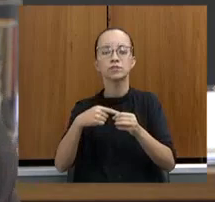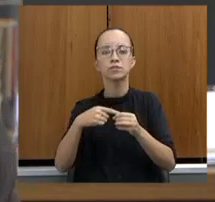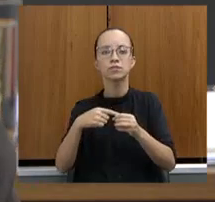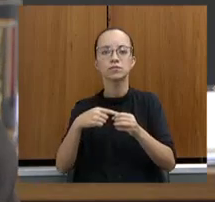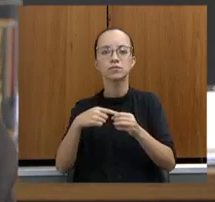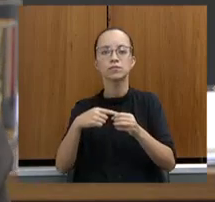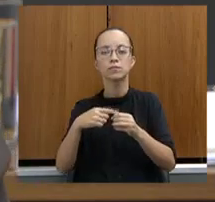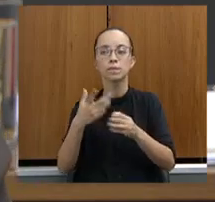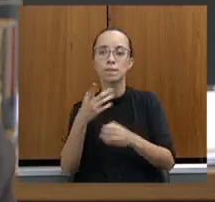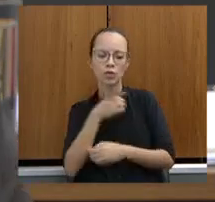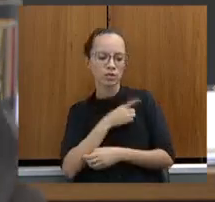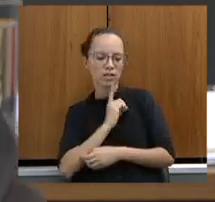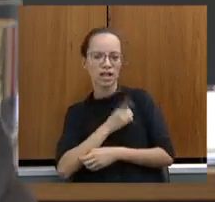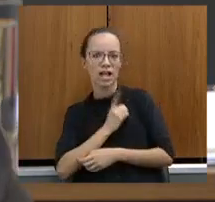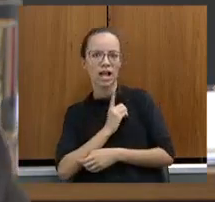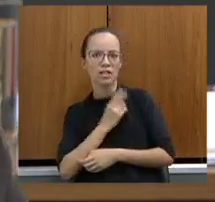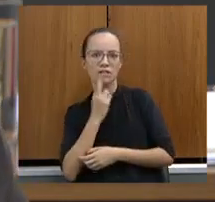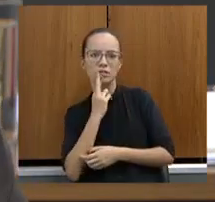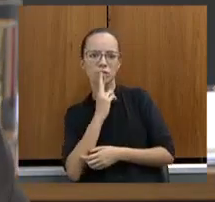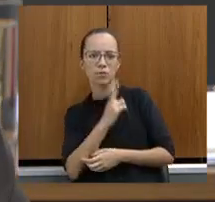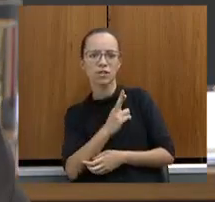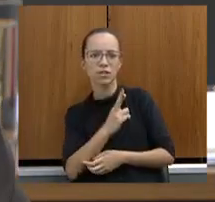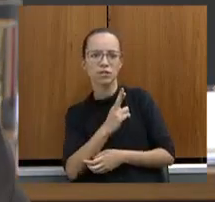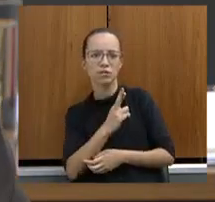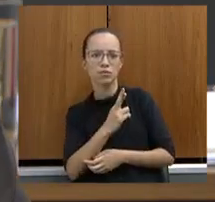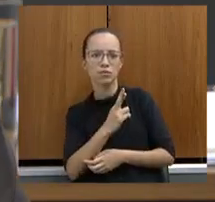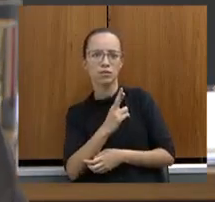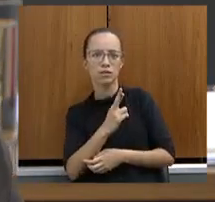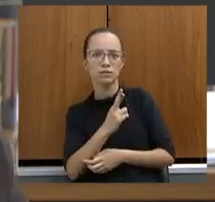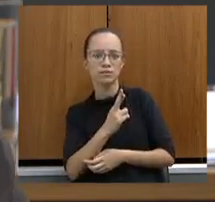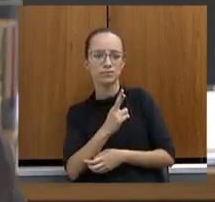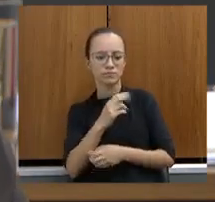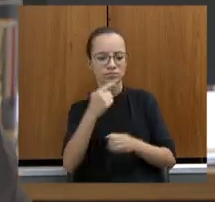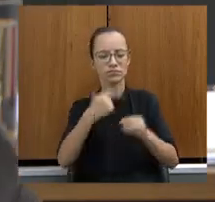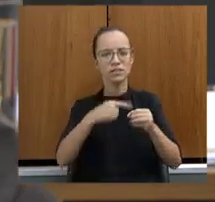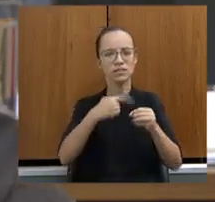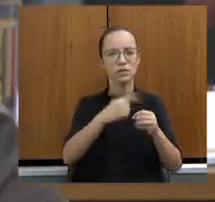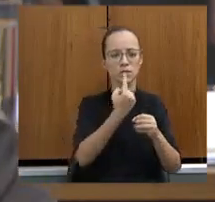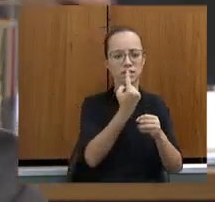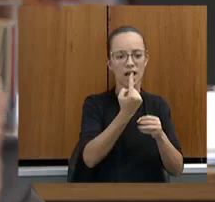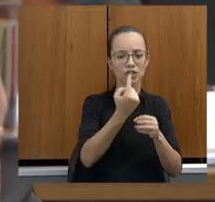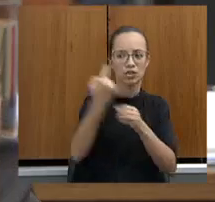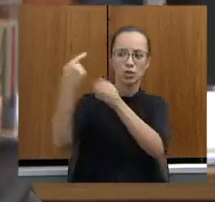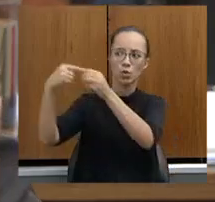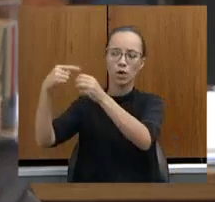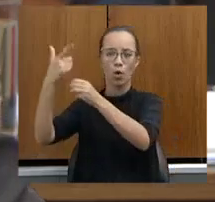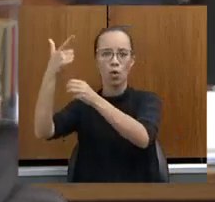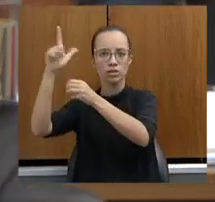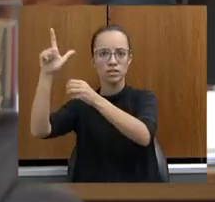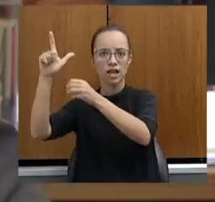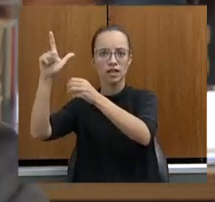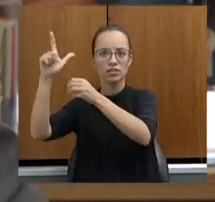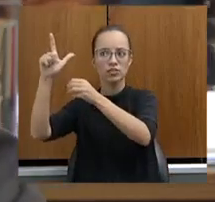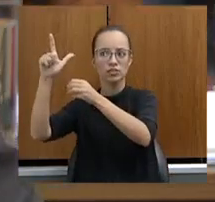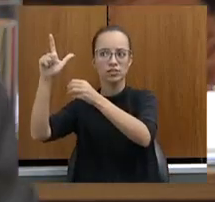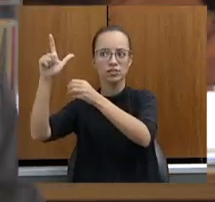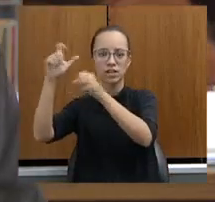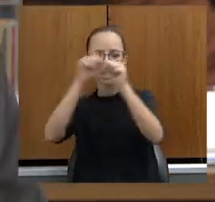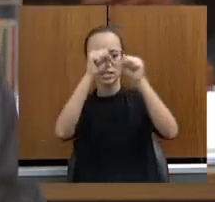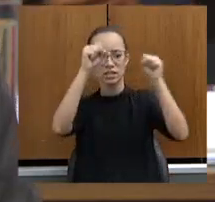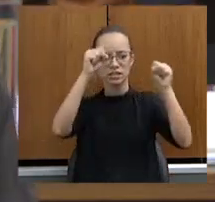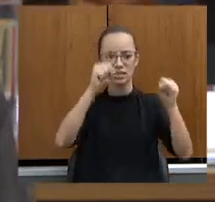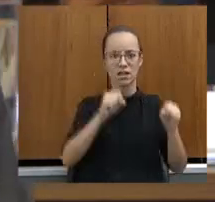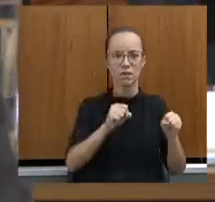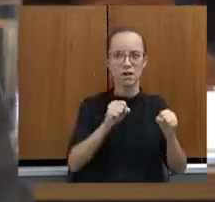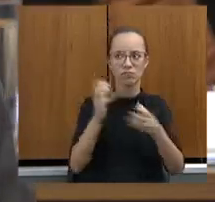o delegado tá lá agora tá respondendo por um plantão lá em Muriaé então assim Muriaé não Viçosa nós estamos desesperado falei